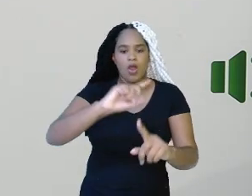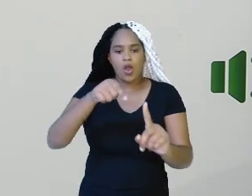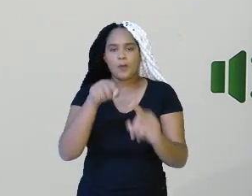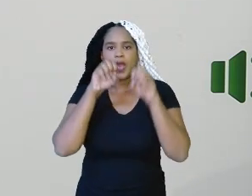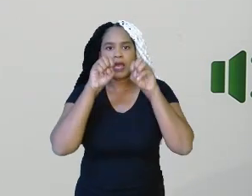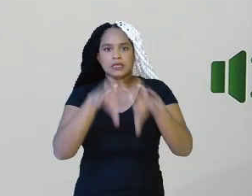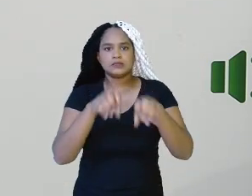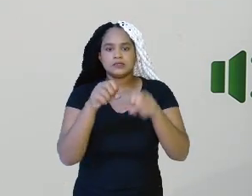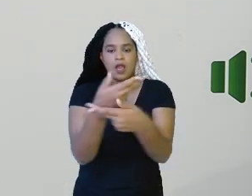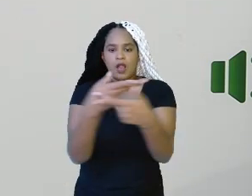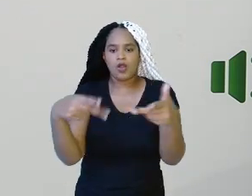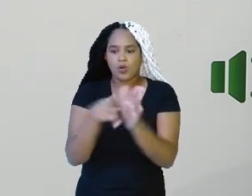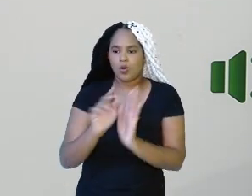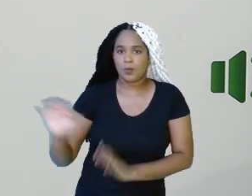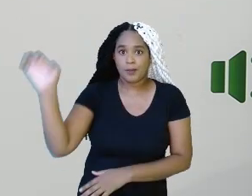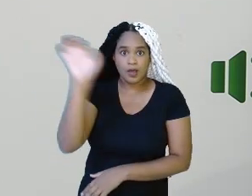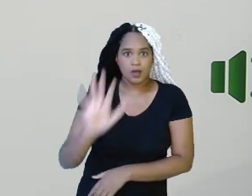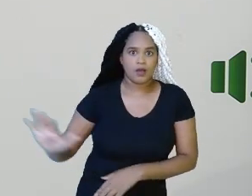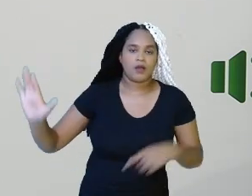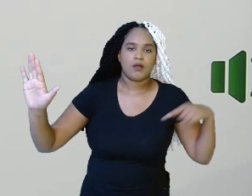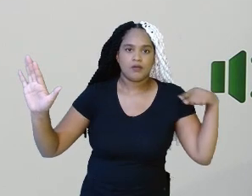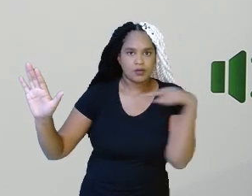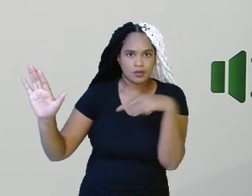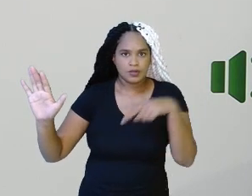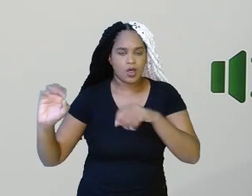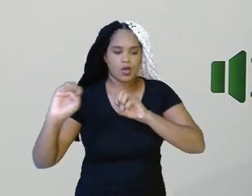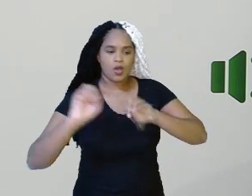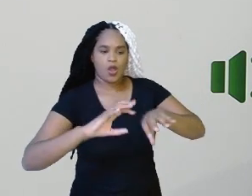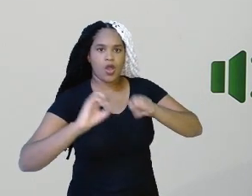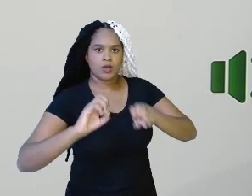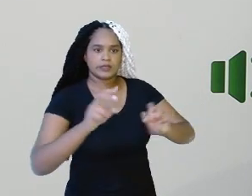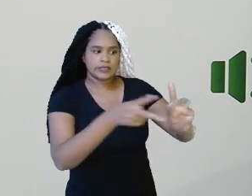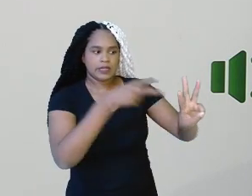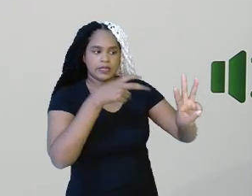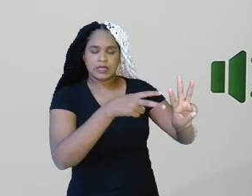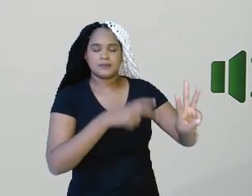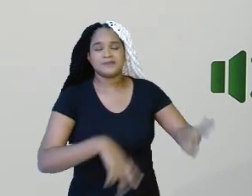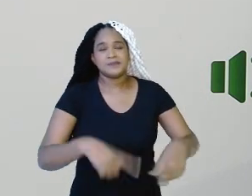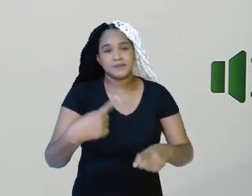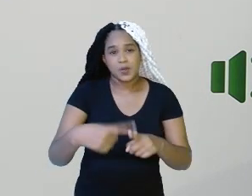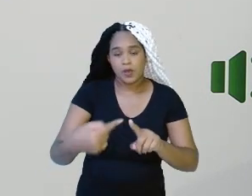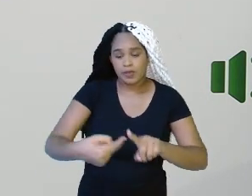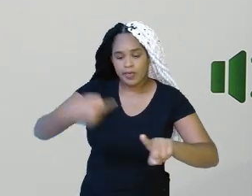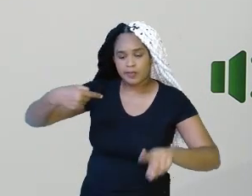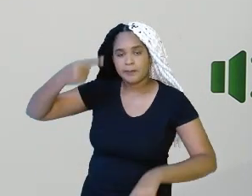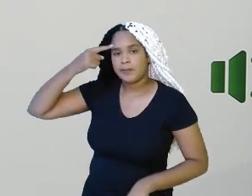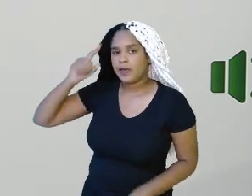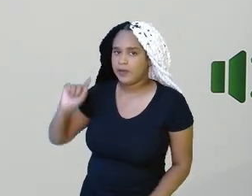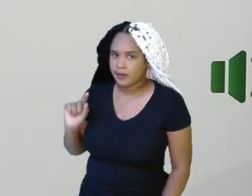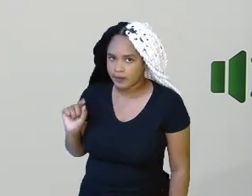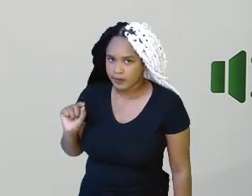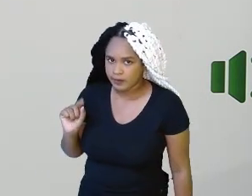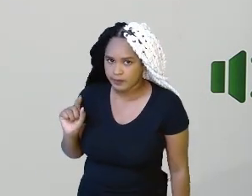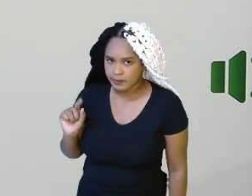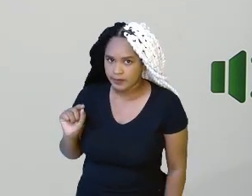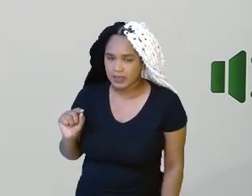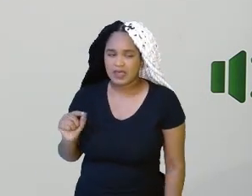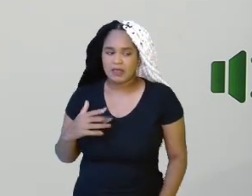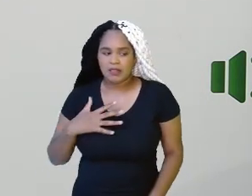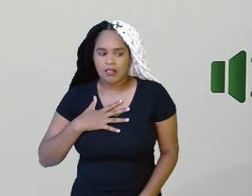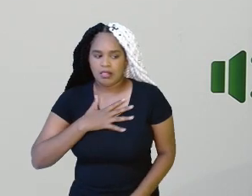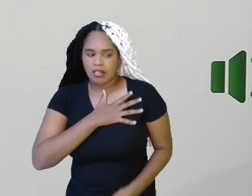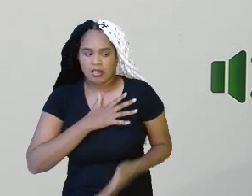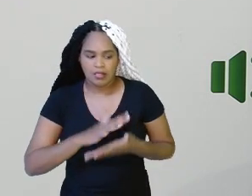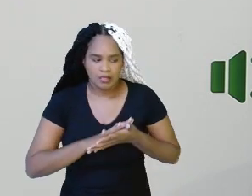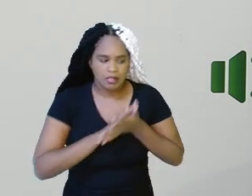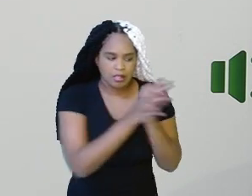de ensinar a cultura europeia para os índios. Existia um pensamento naquela época, um pouco de discriminação,